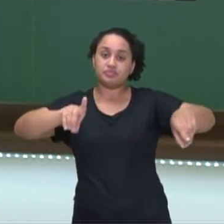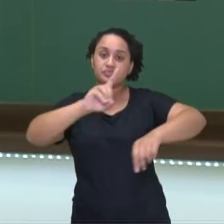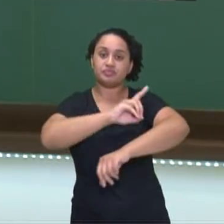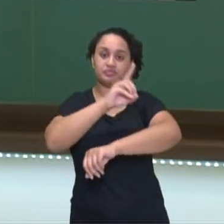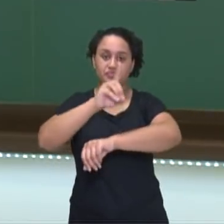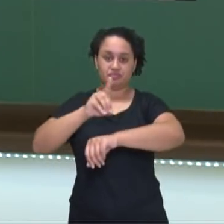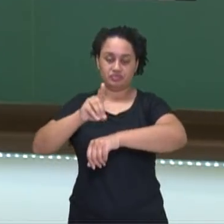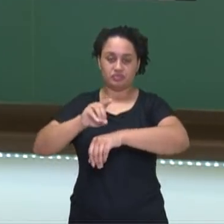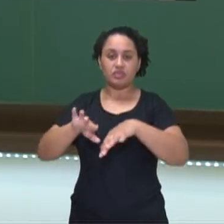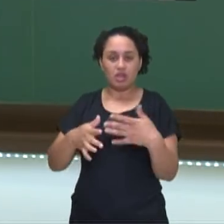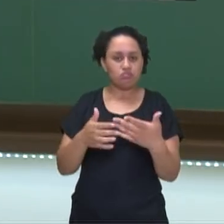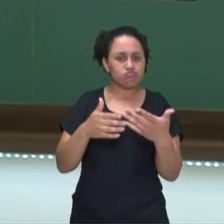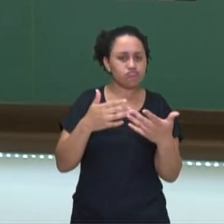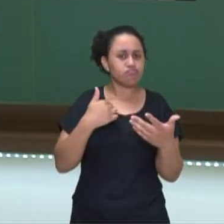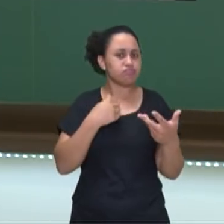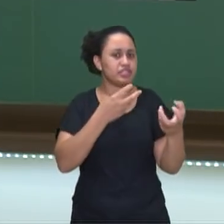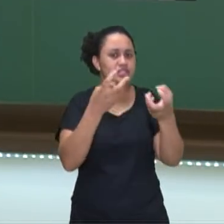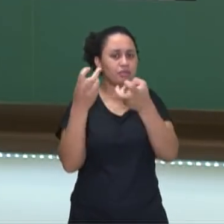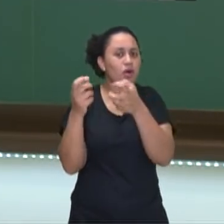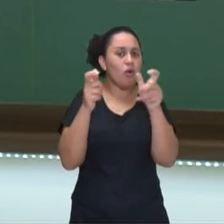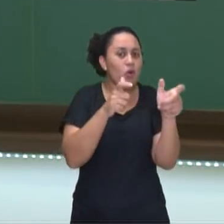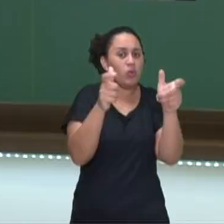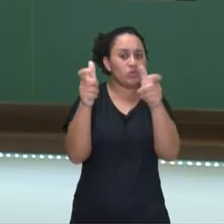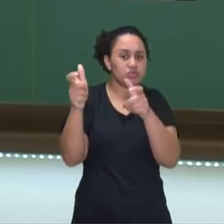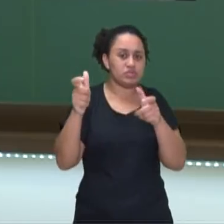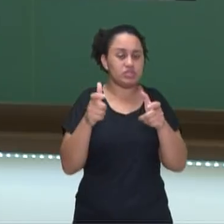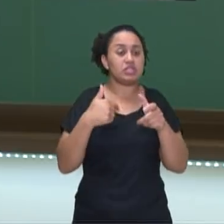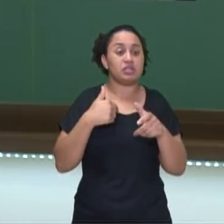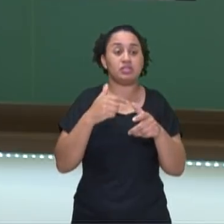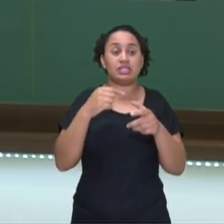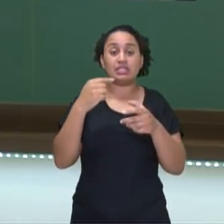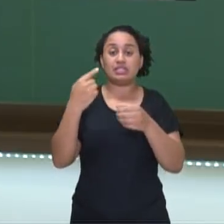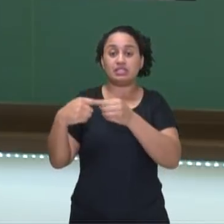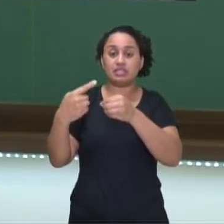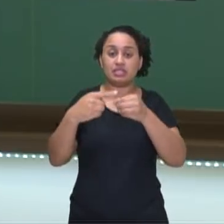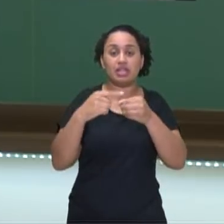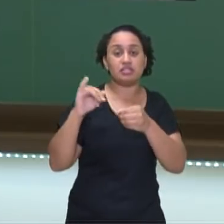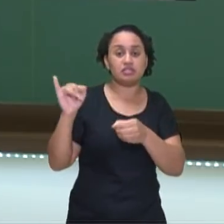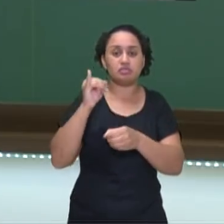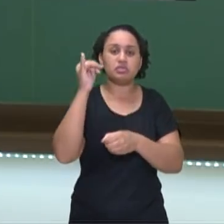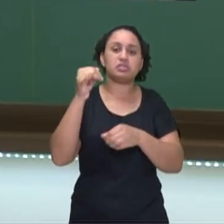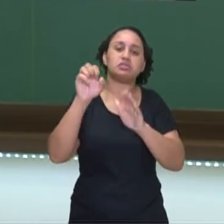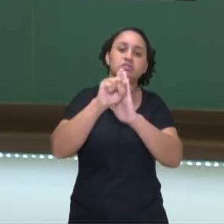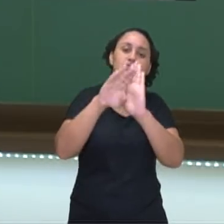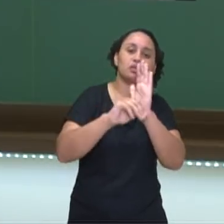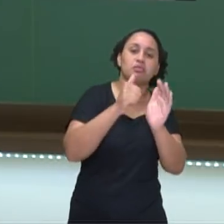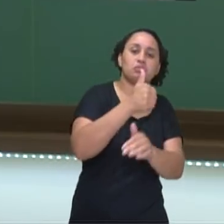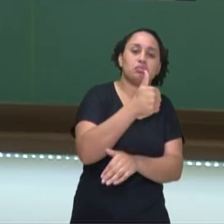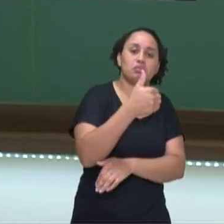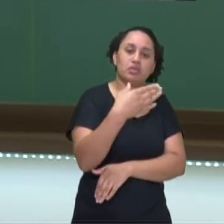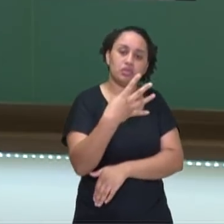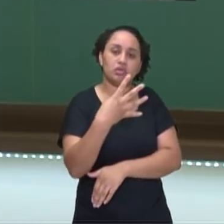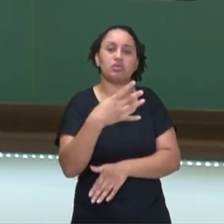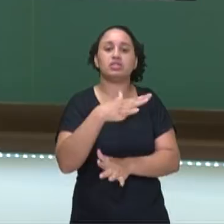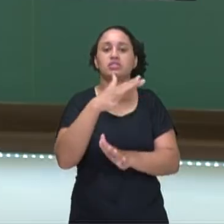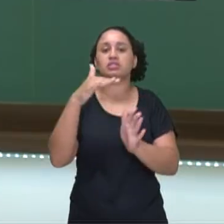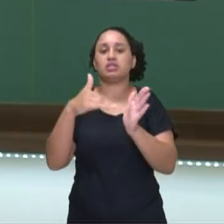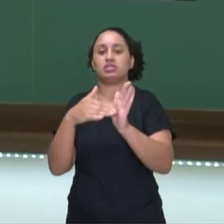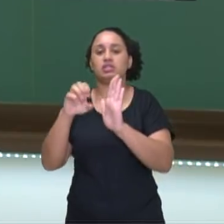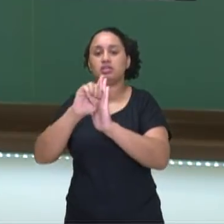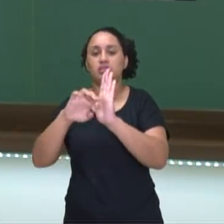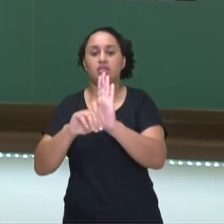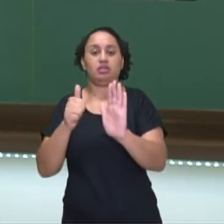Então, se localizou aí? Nós estamos falando aí de cidades importantes entre o século XIV até o século XVI, cidades